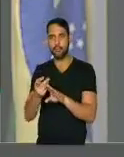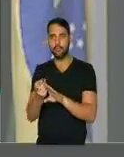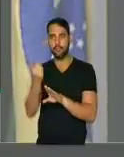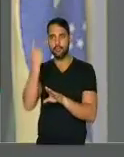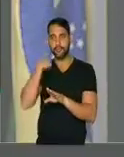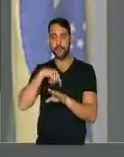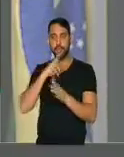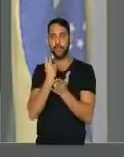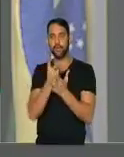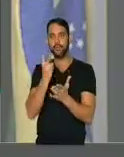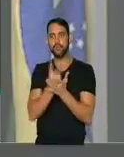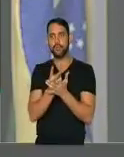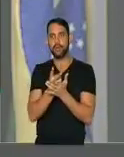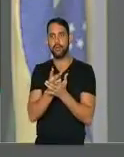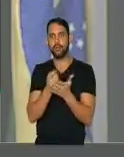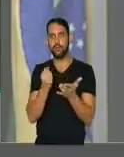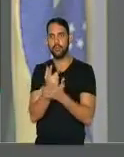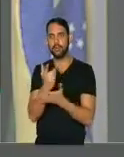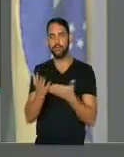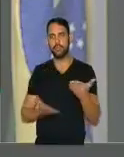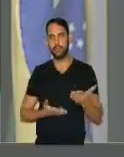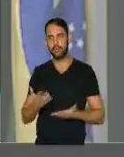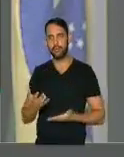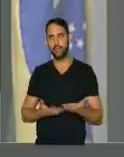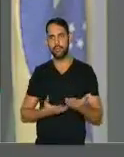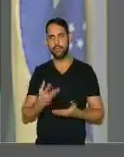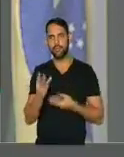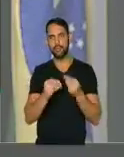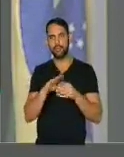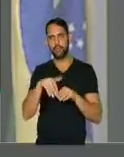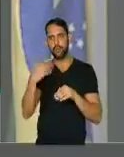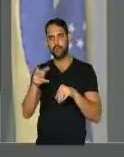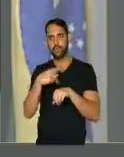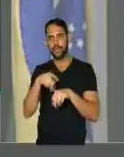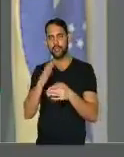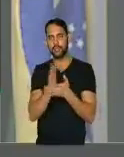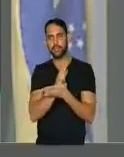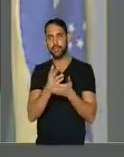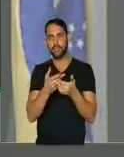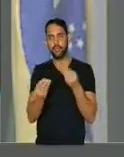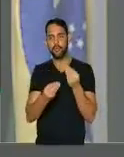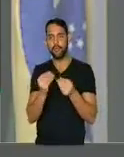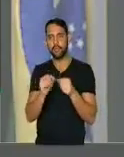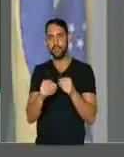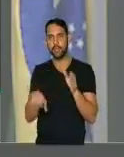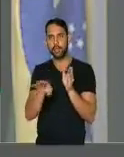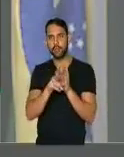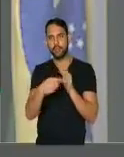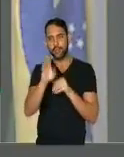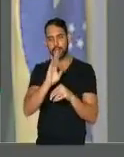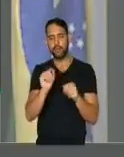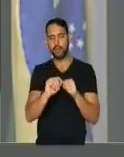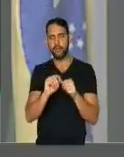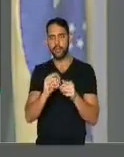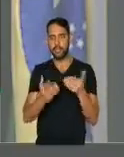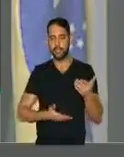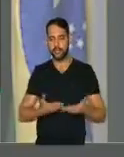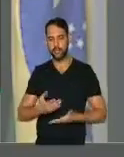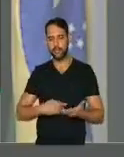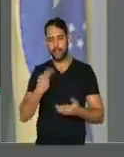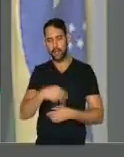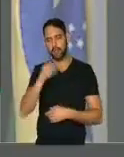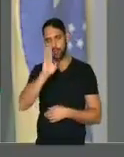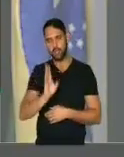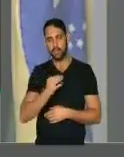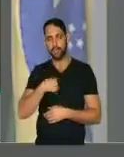trás, senão nós vamos continuar comprando serviço, né, de fora e essas plataformas vindo de fora para oferecer serviços para